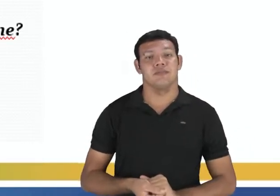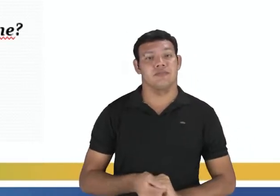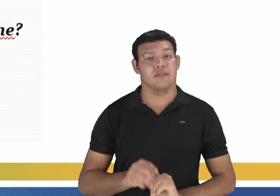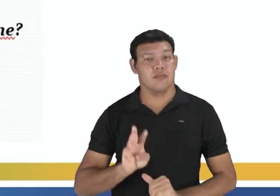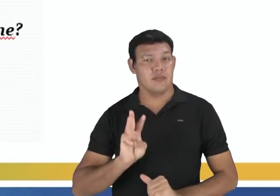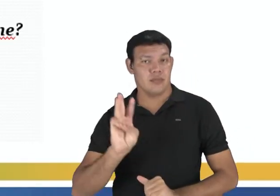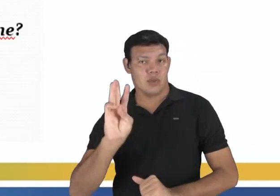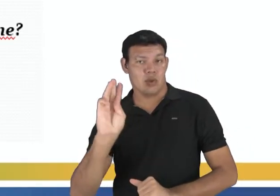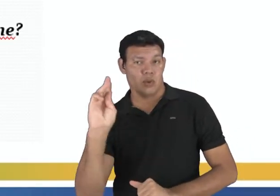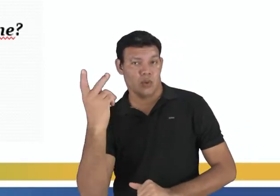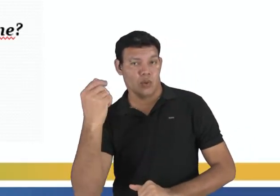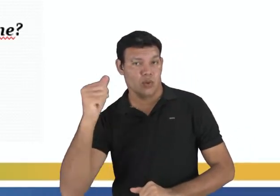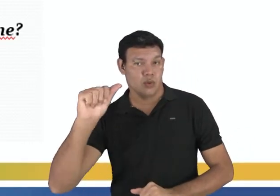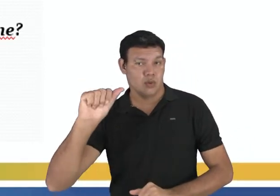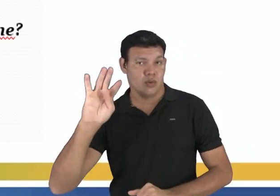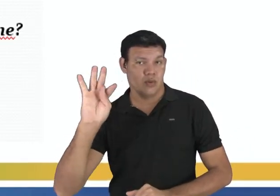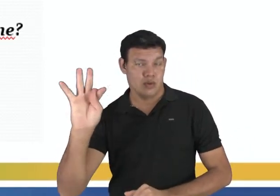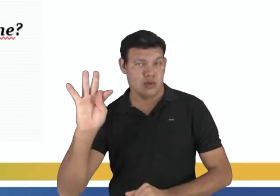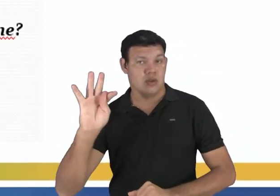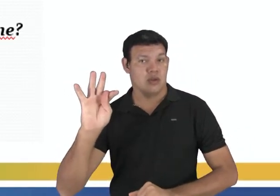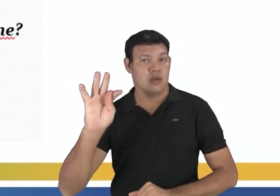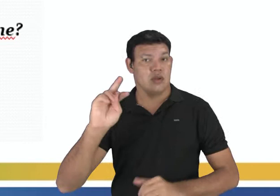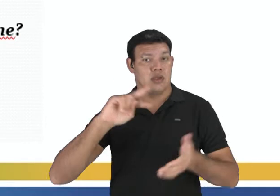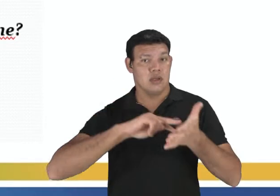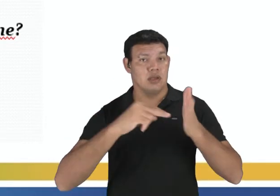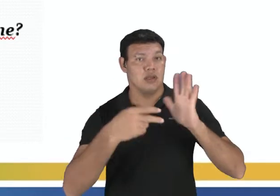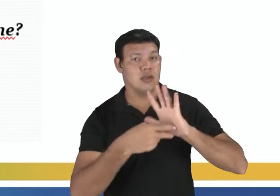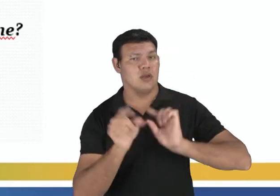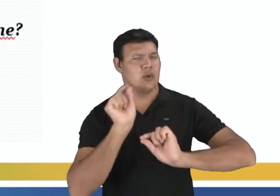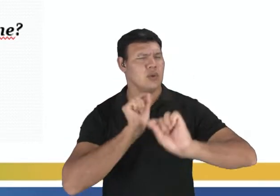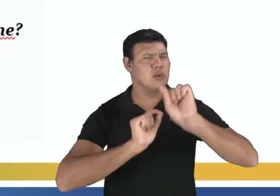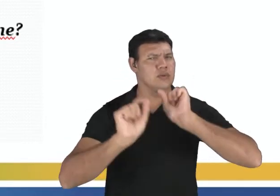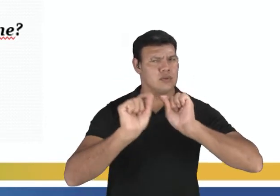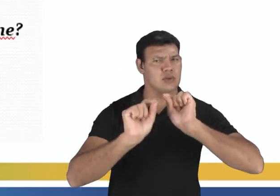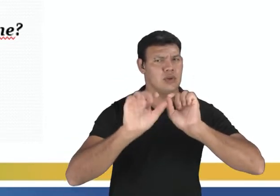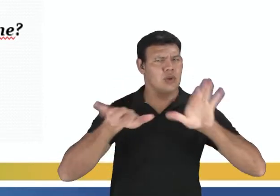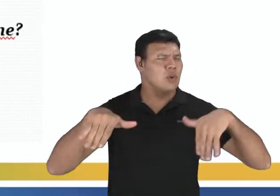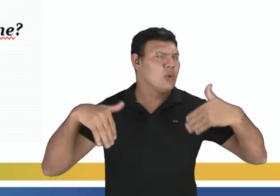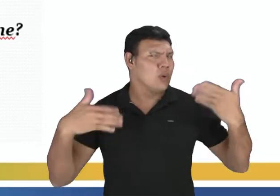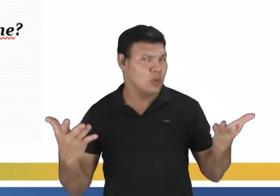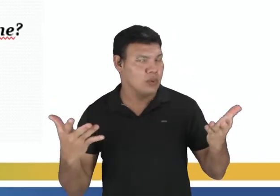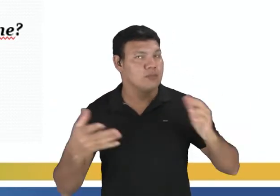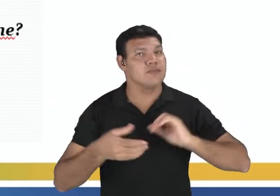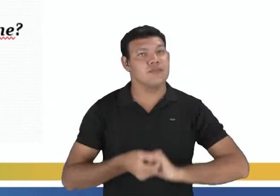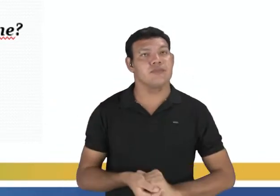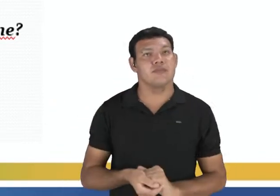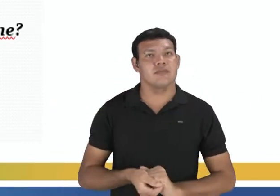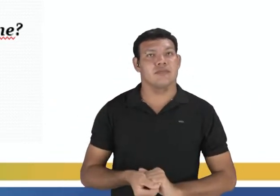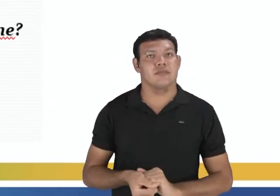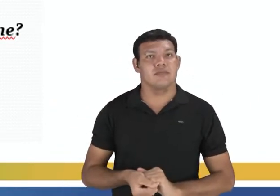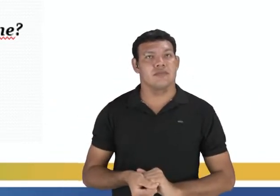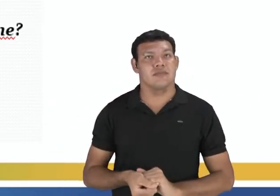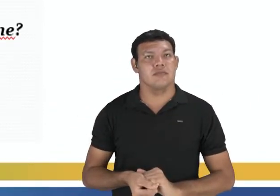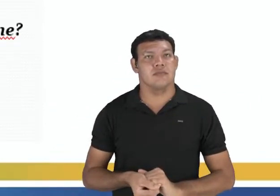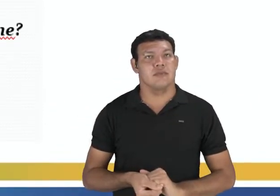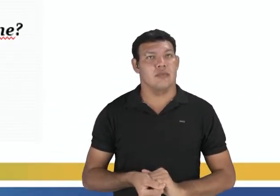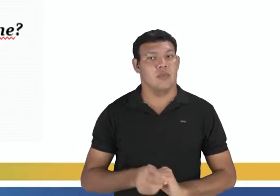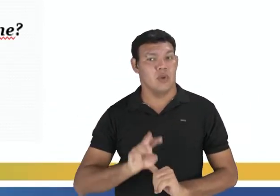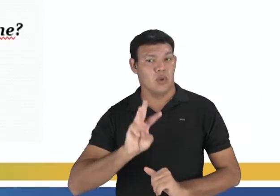what. What significa o que ou qual. What are you doing? O que você está